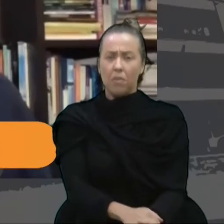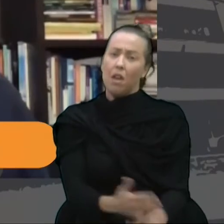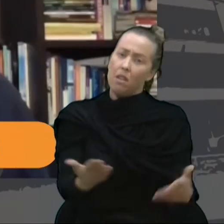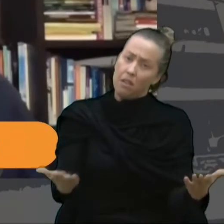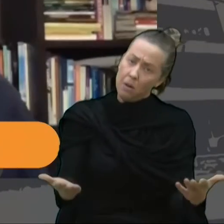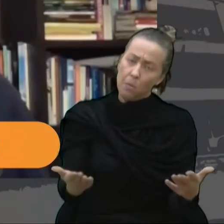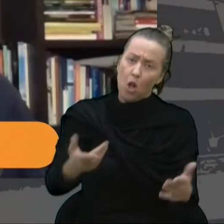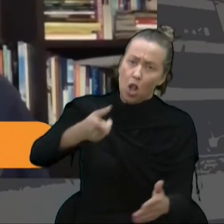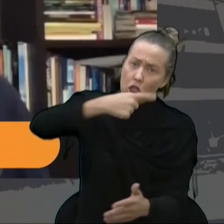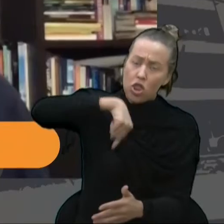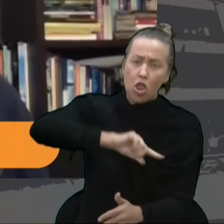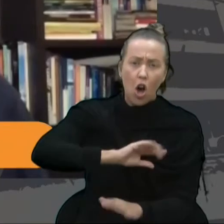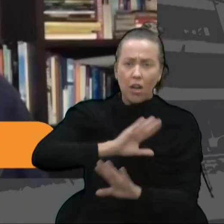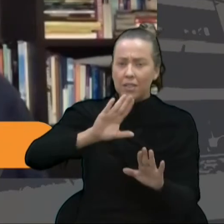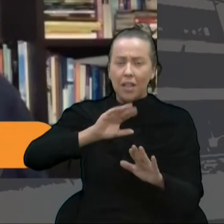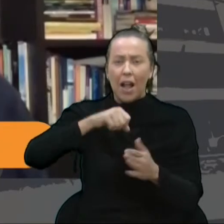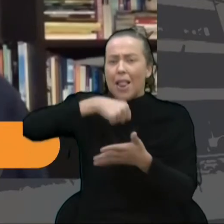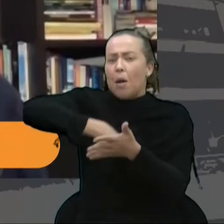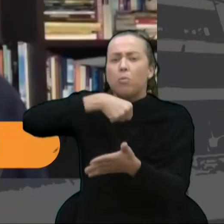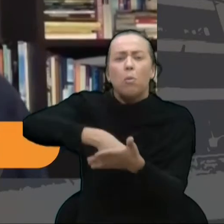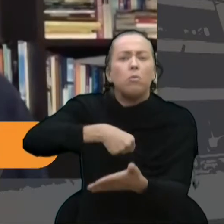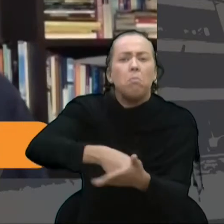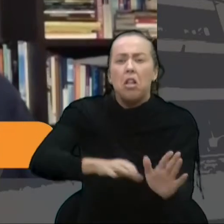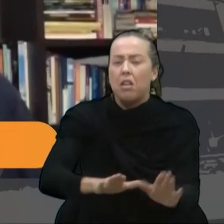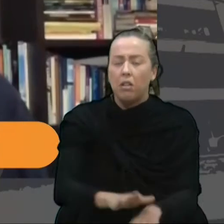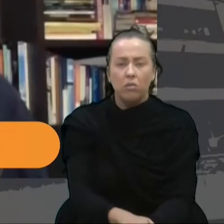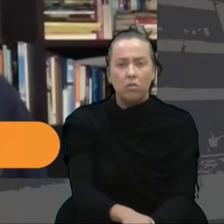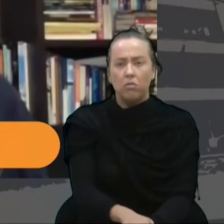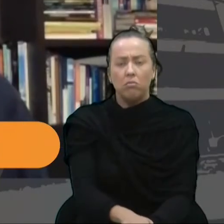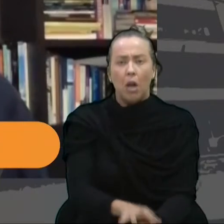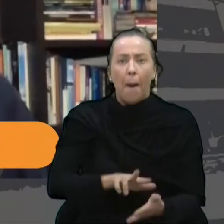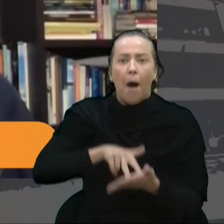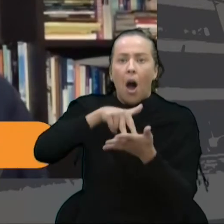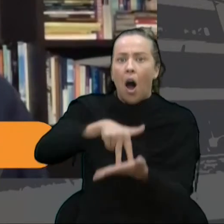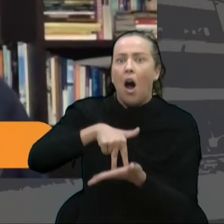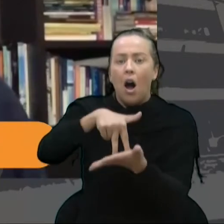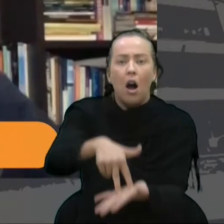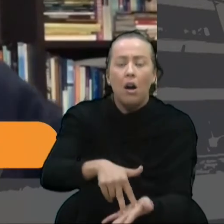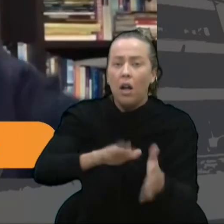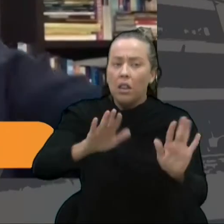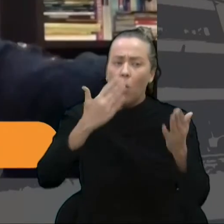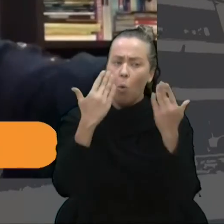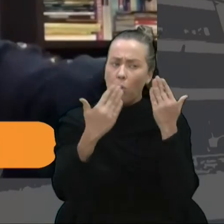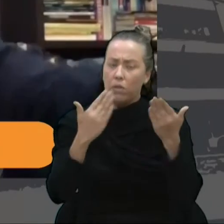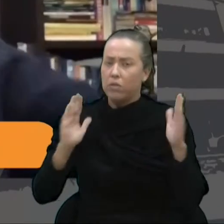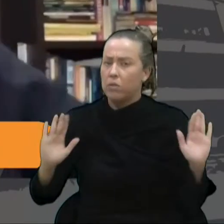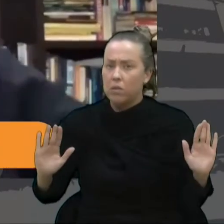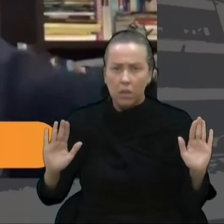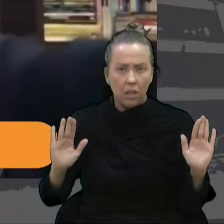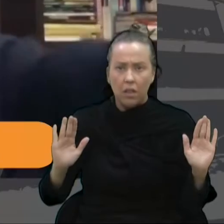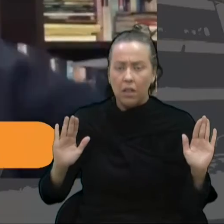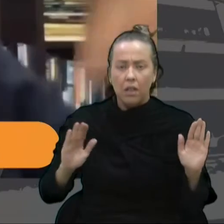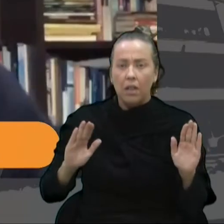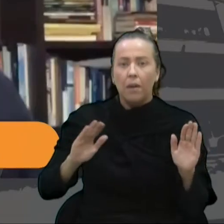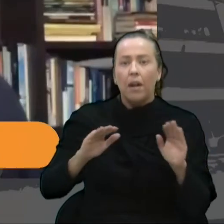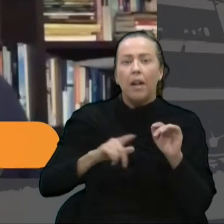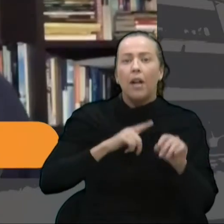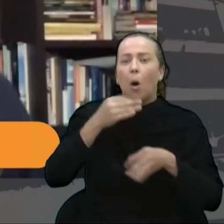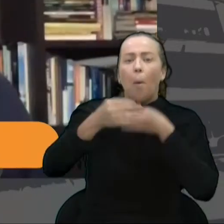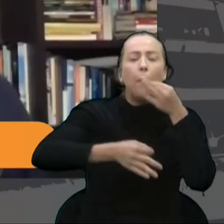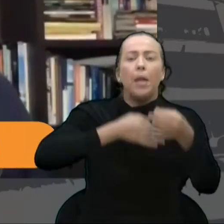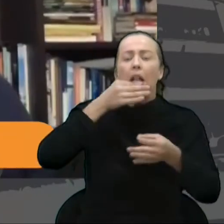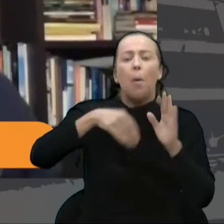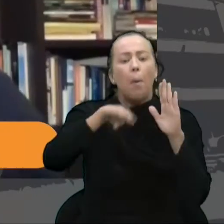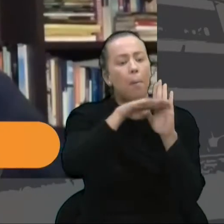que nós não somos militantes, não. Né? Não se confunda lá a página de